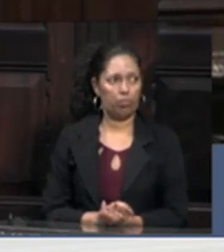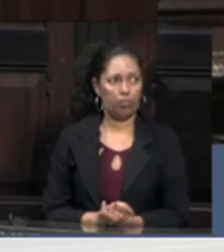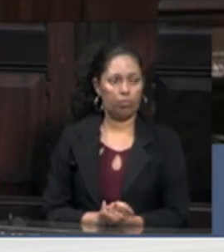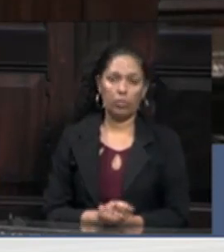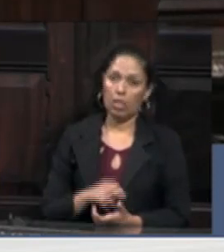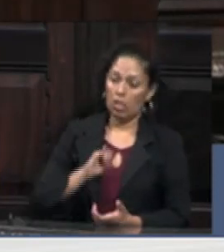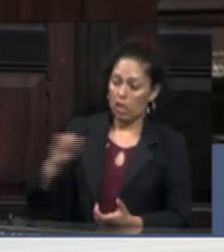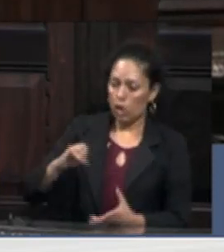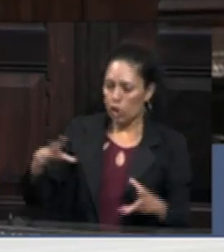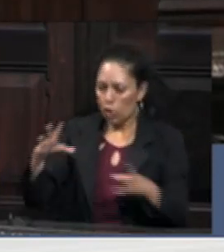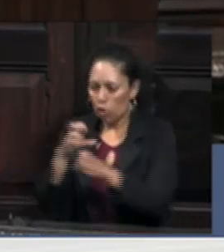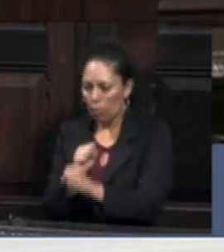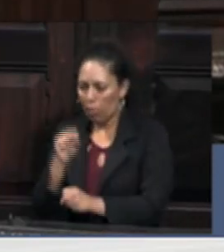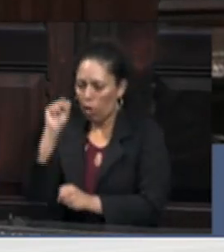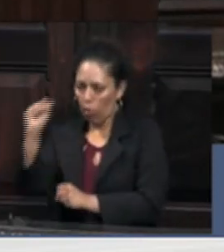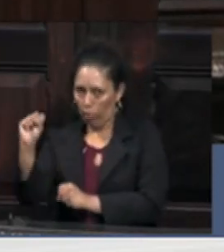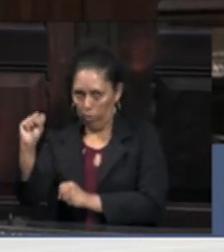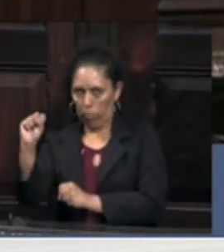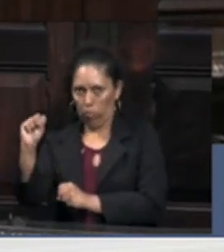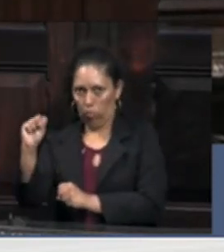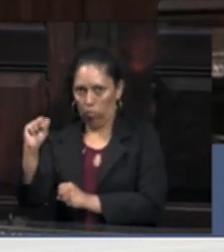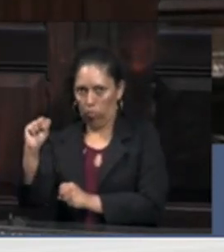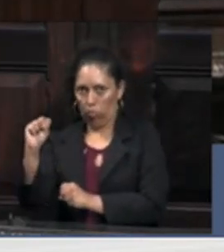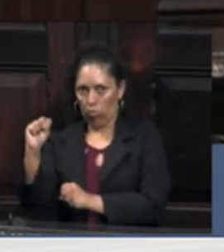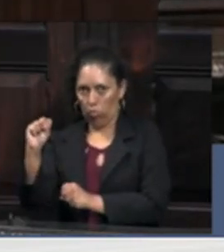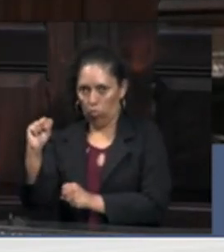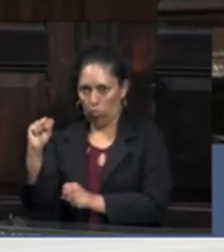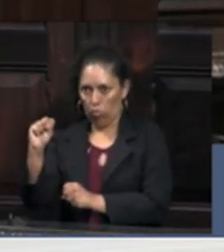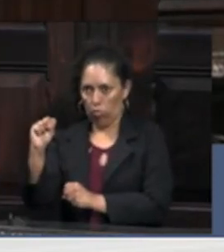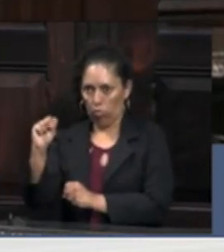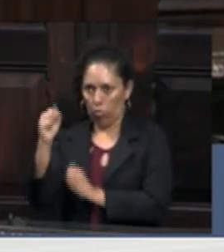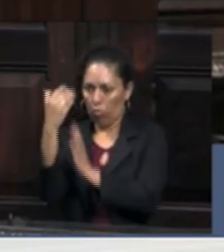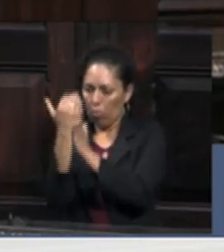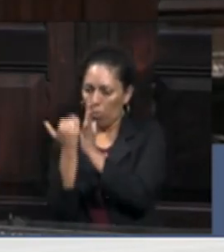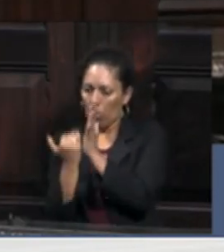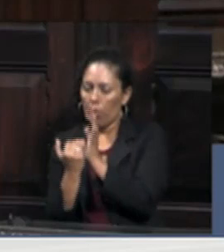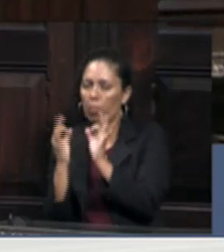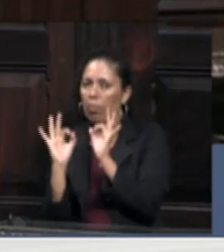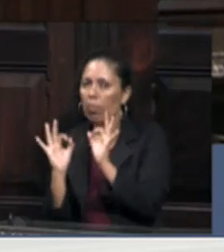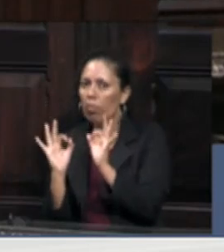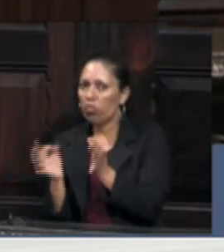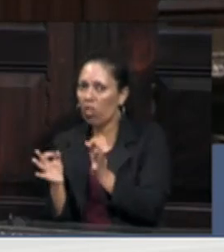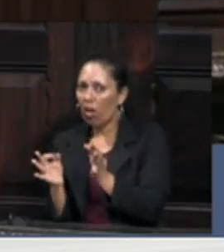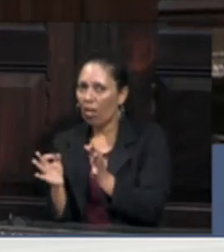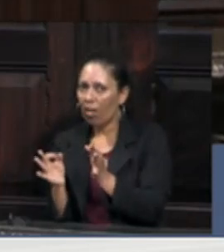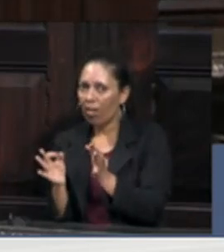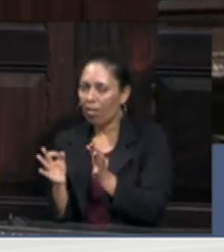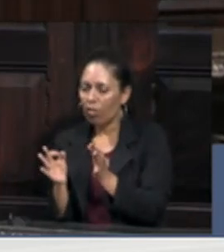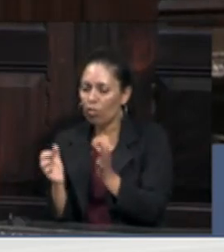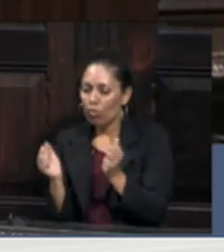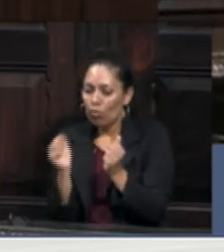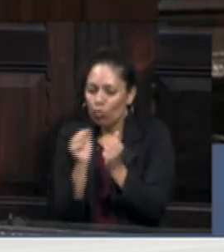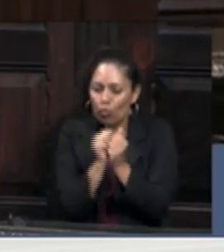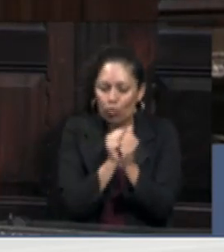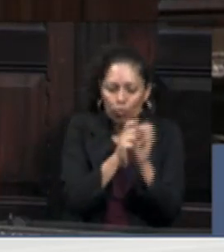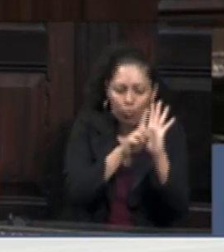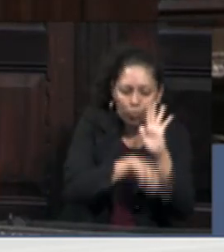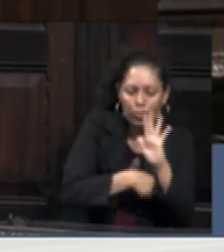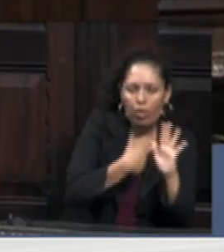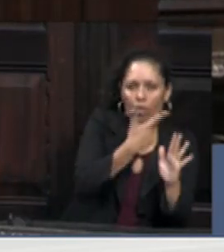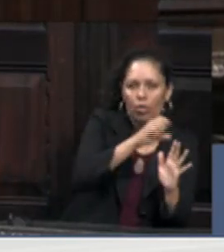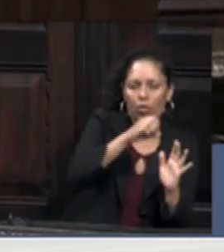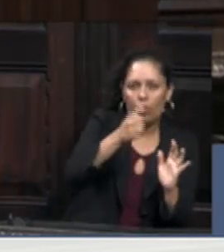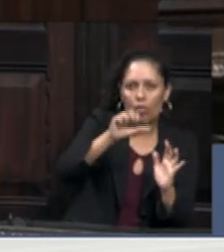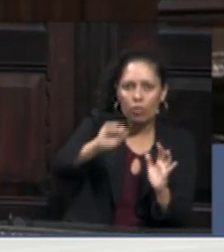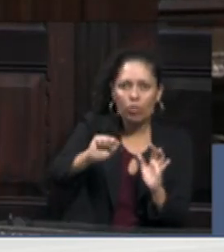gente soma 8 bilhões do déficit orçamentário programado, com o rombo financeiro de mais de